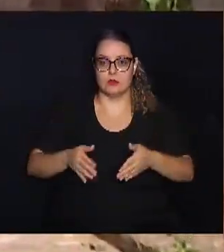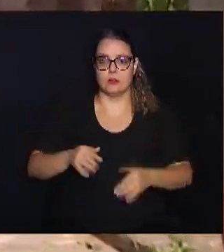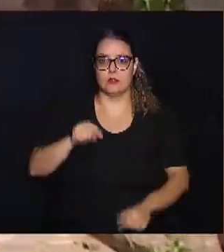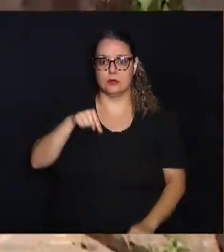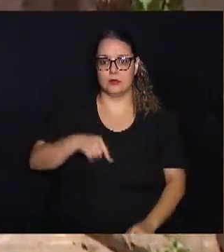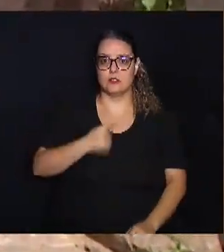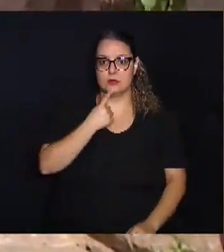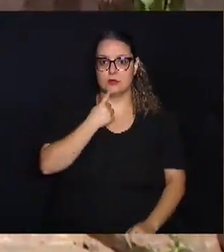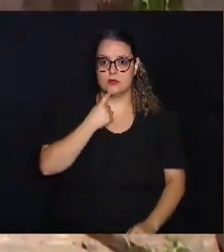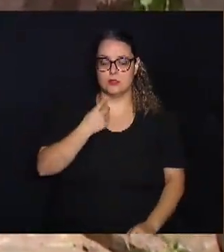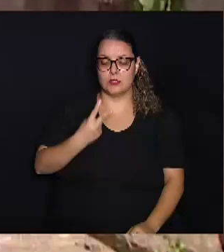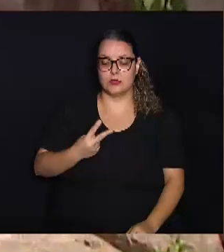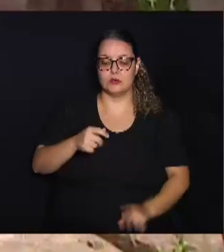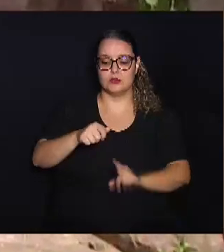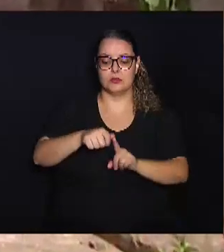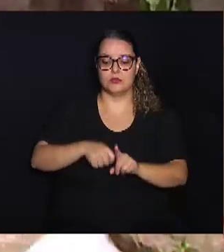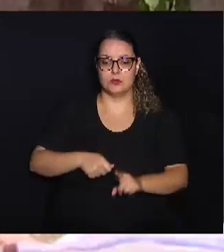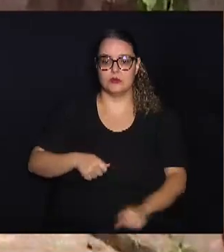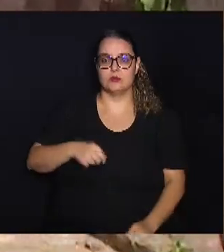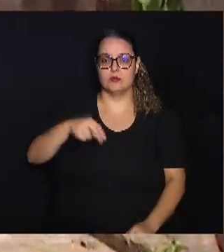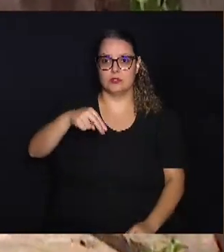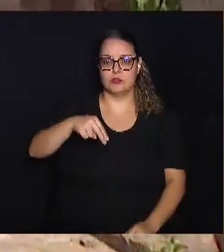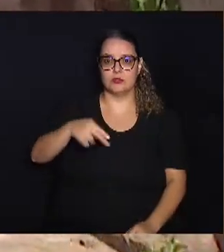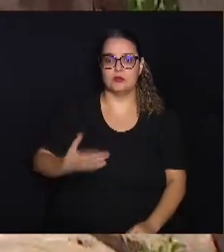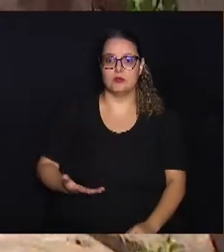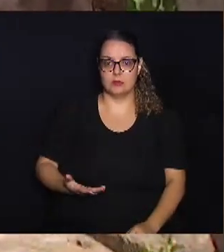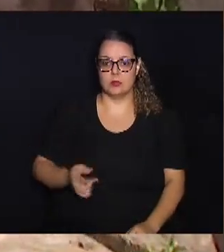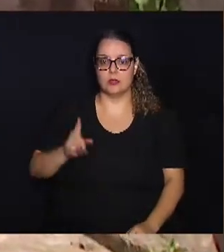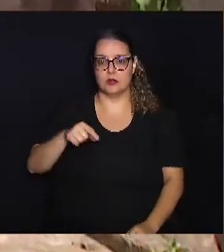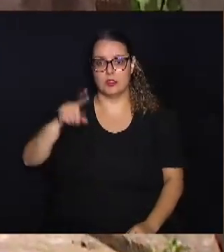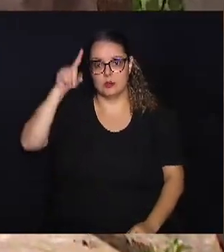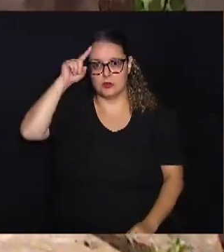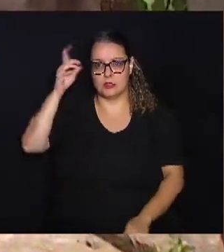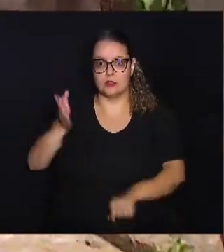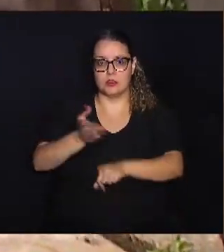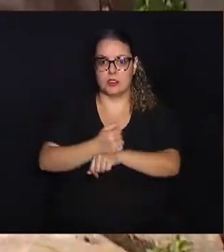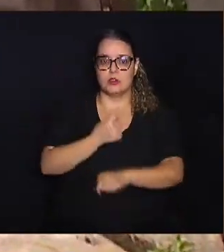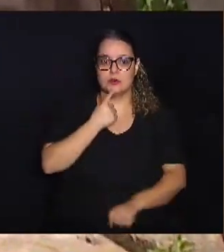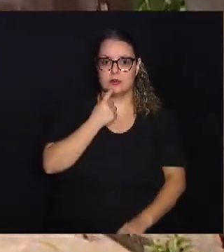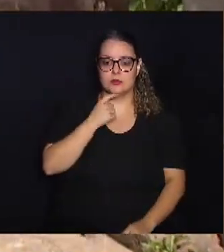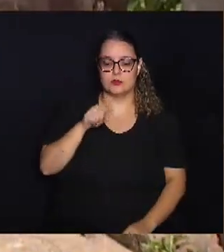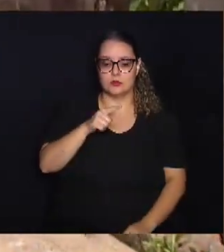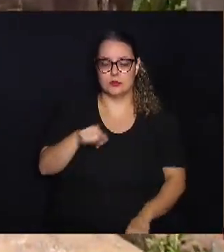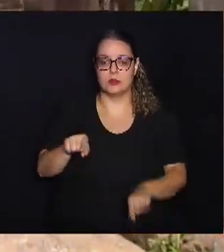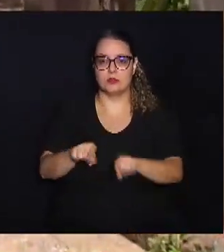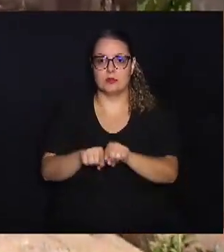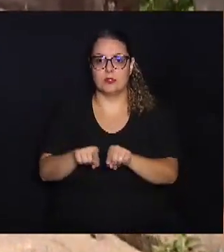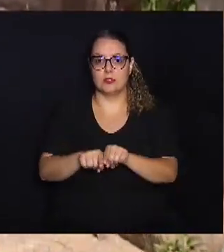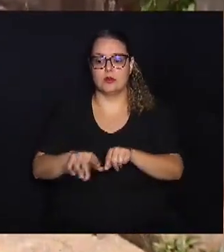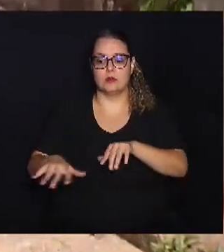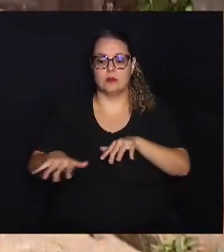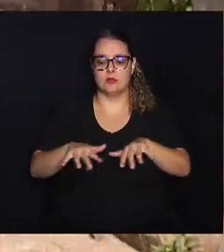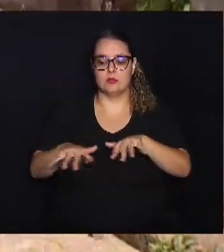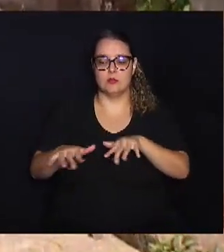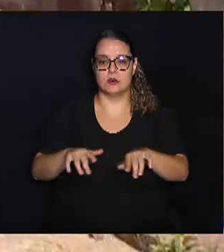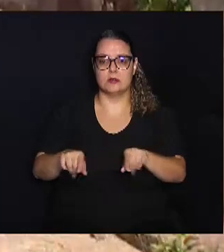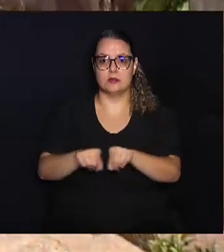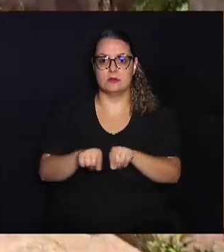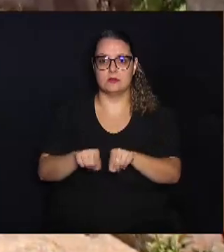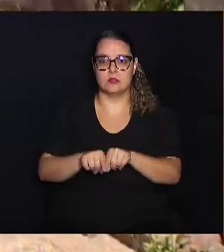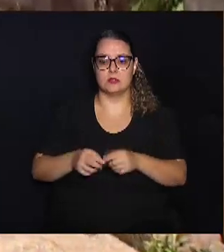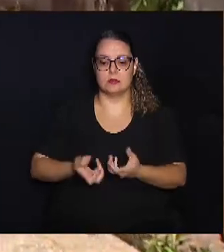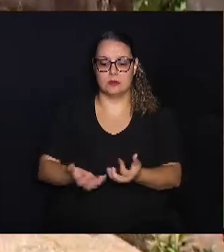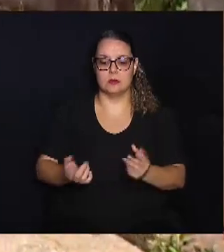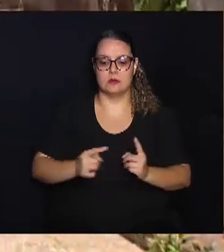feriado do dia 2, dia de finados. E hoje, o dia que antecede o feriado também, pessoal já se movimentando nos cemitérios